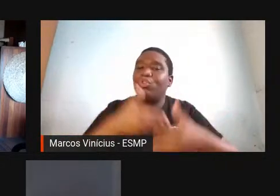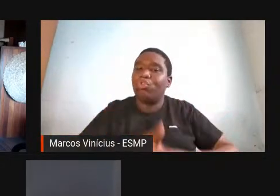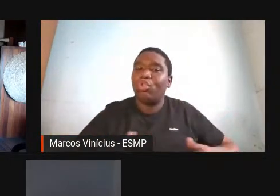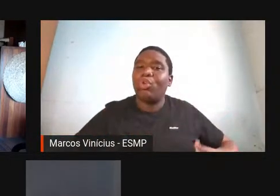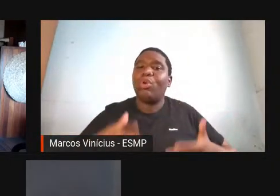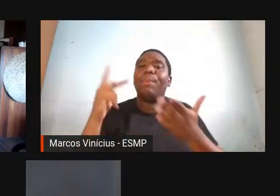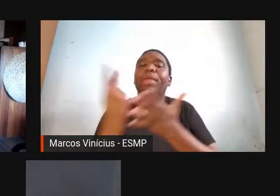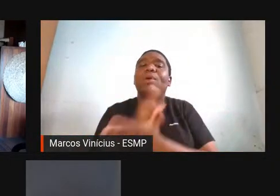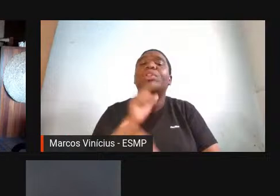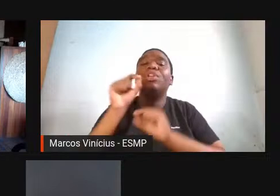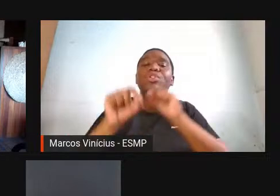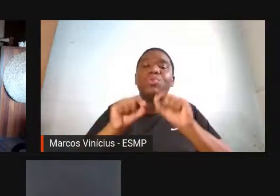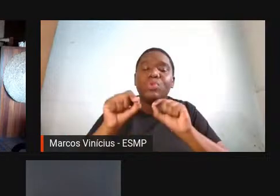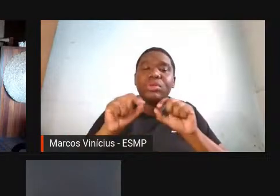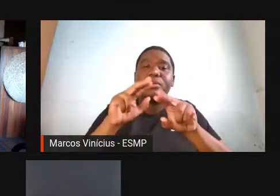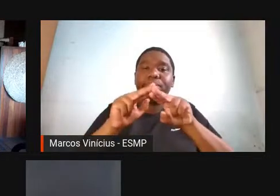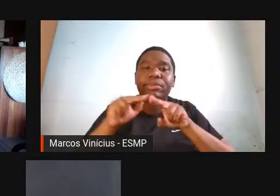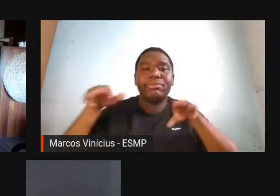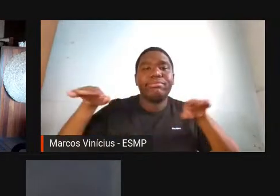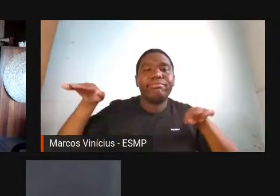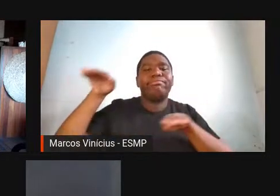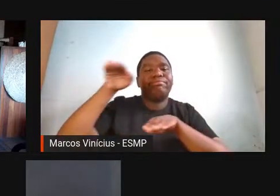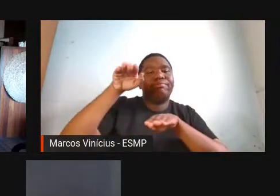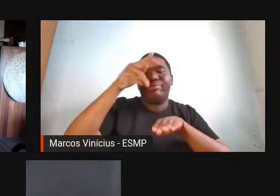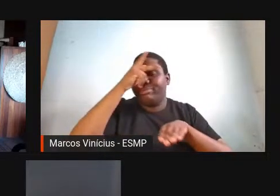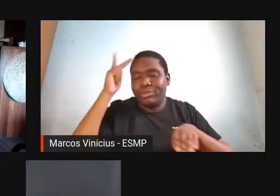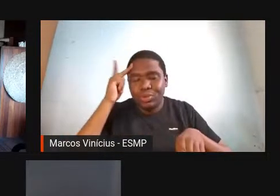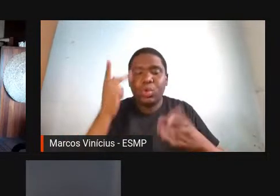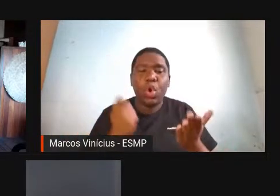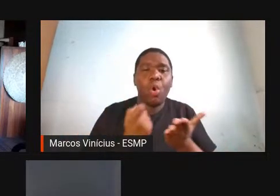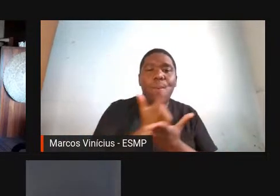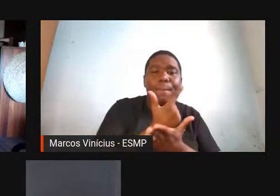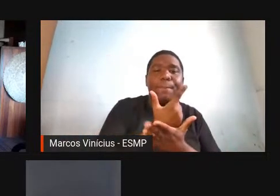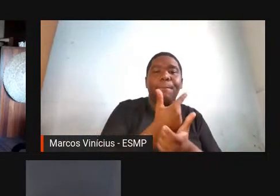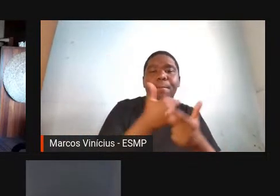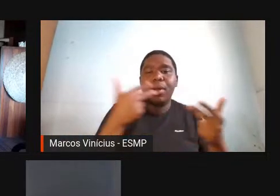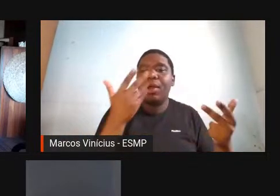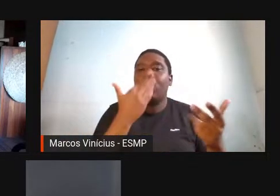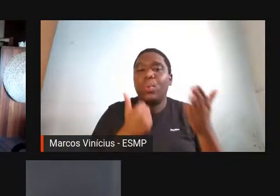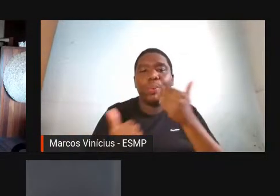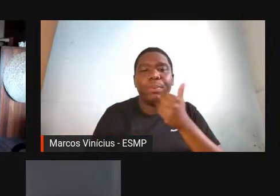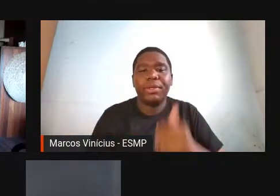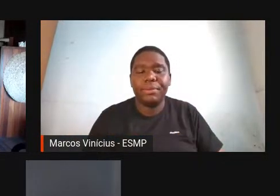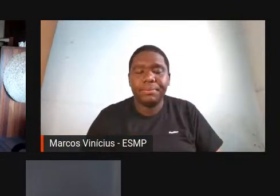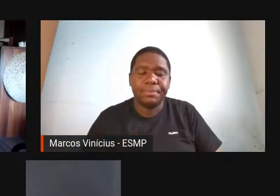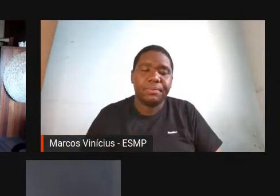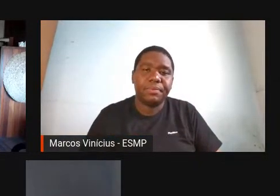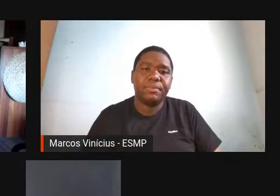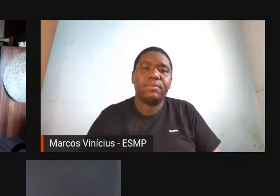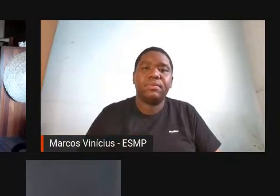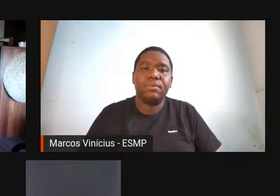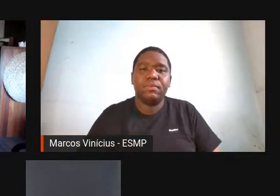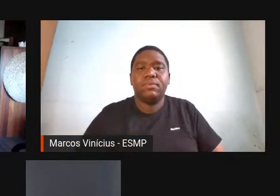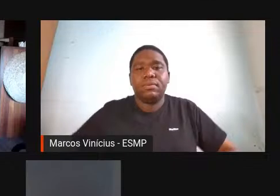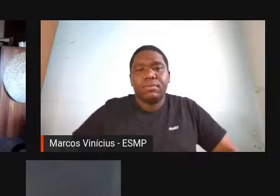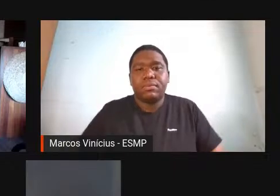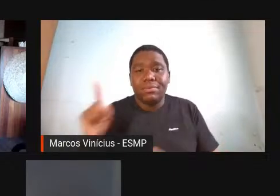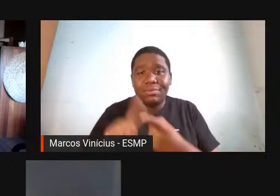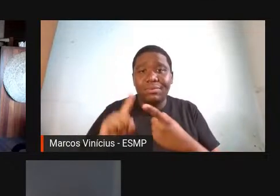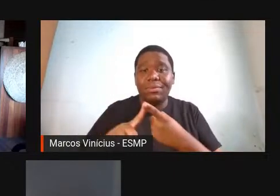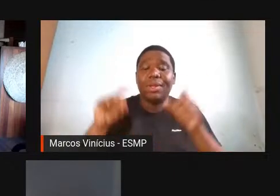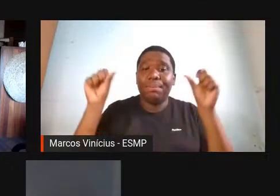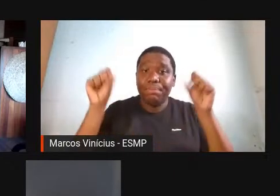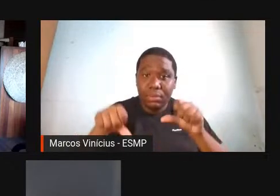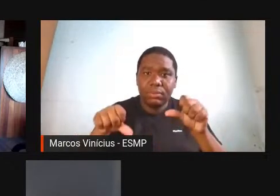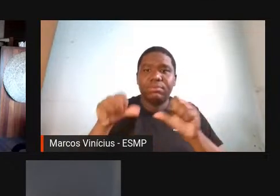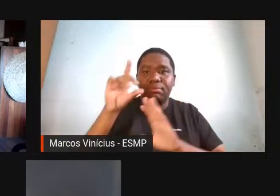da desigualdade no acesso aos alimentos. E é a forma, das formas mais cruéis de violação dos